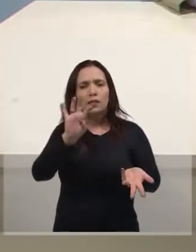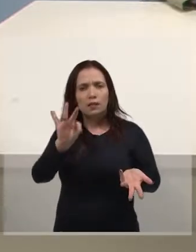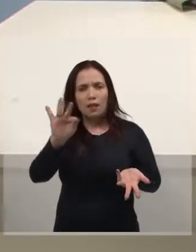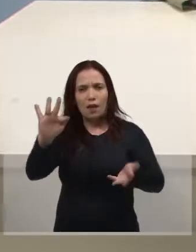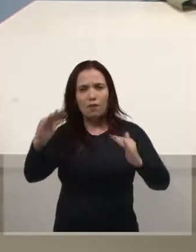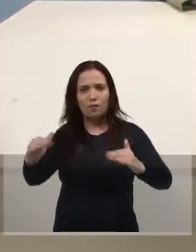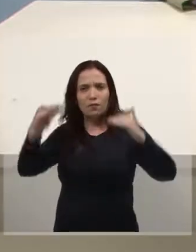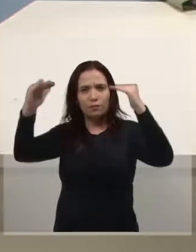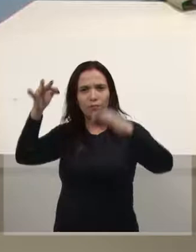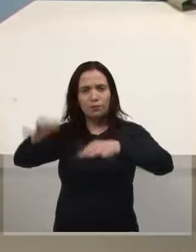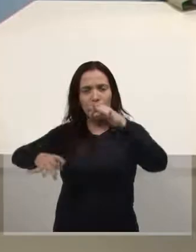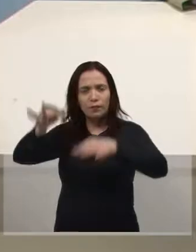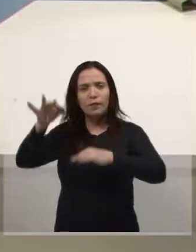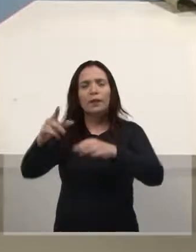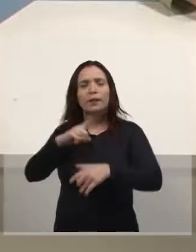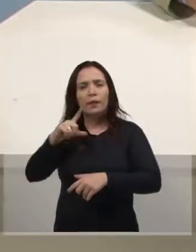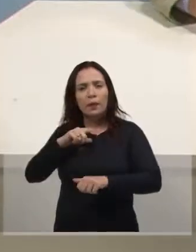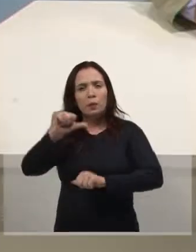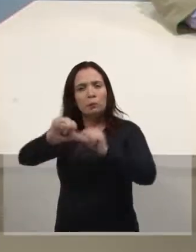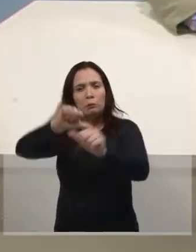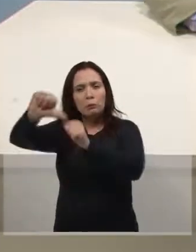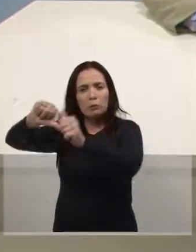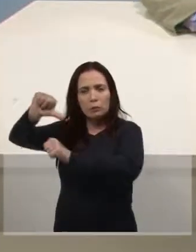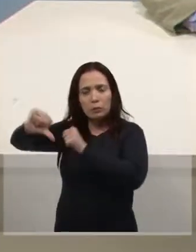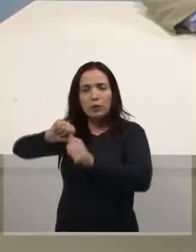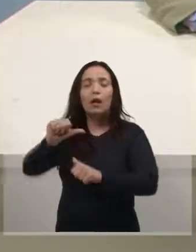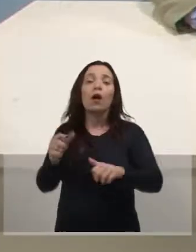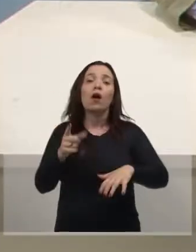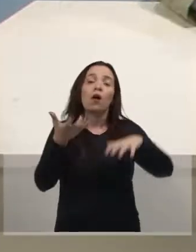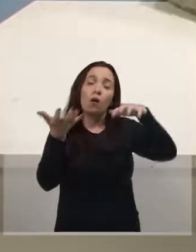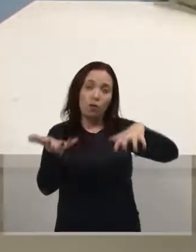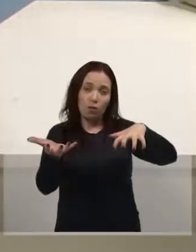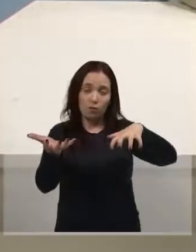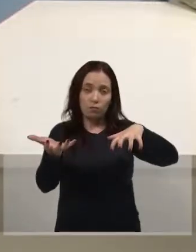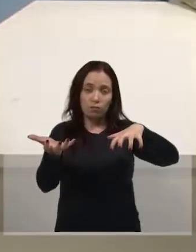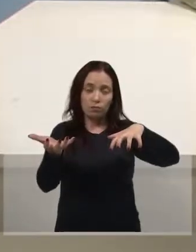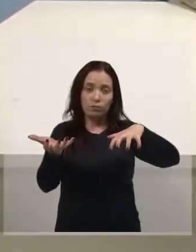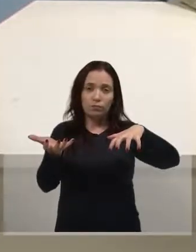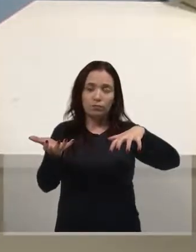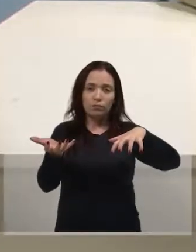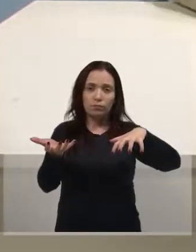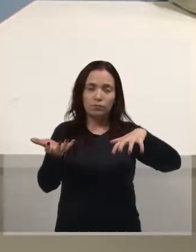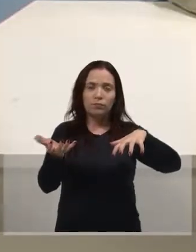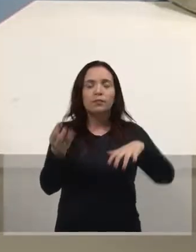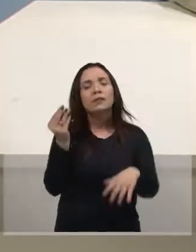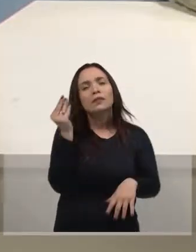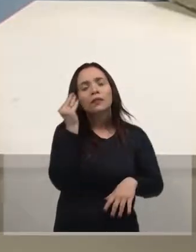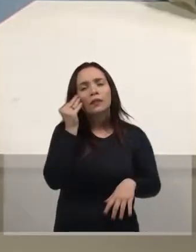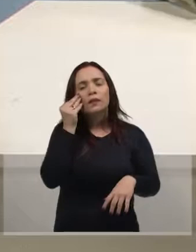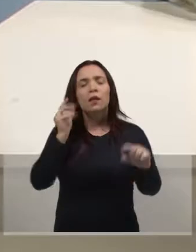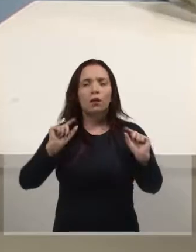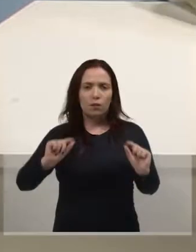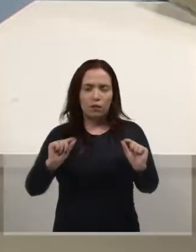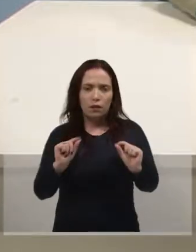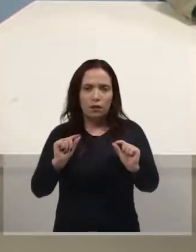passa por um momento de provação, o Congresso Nacional, então, busca se